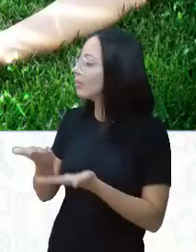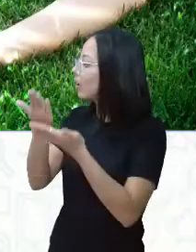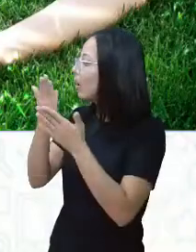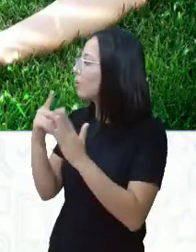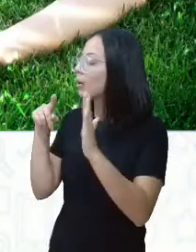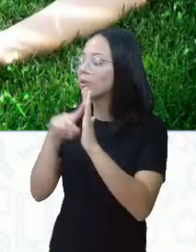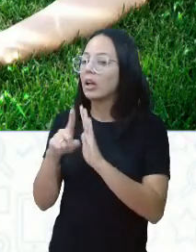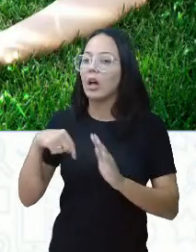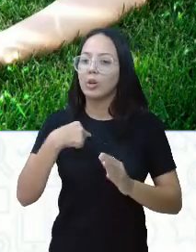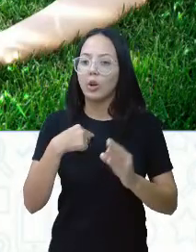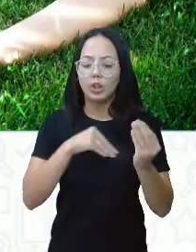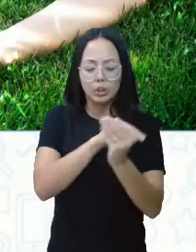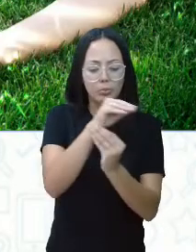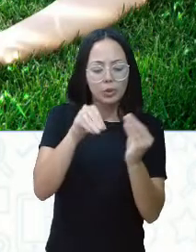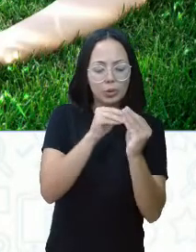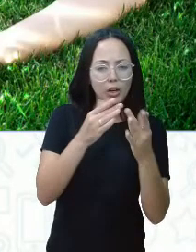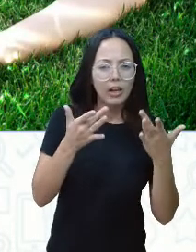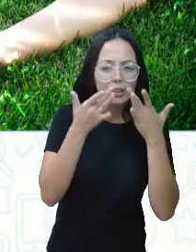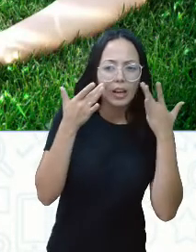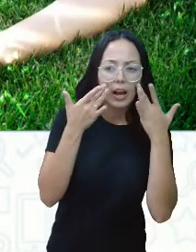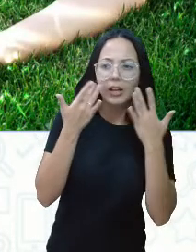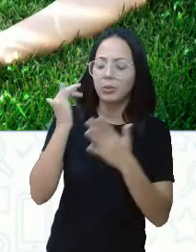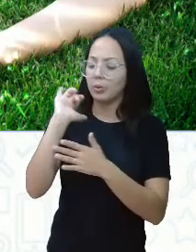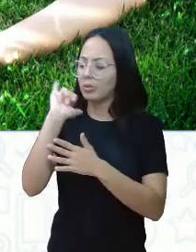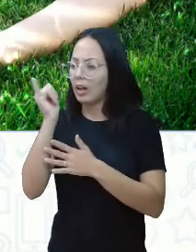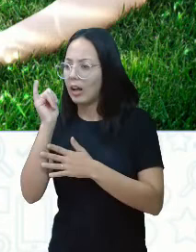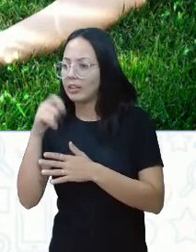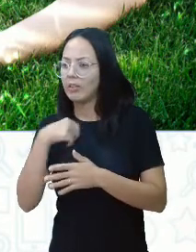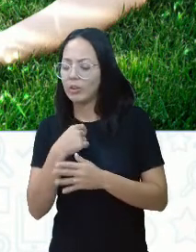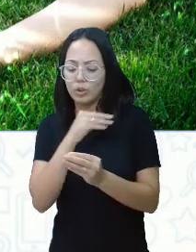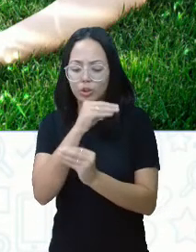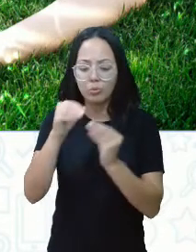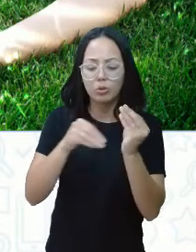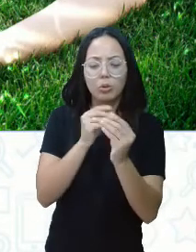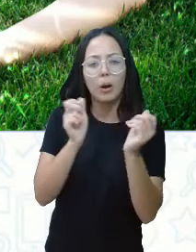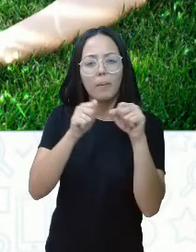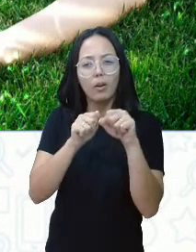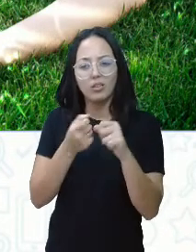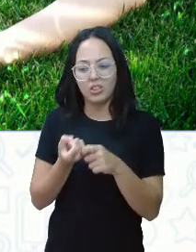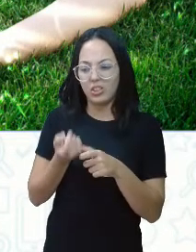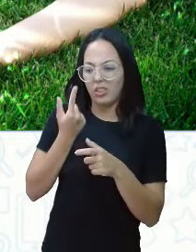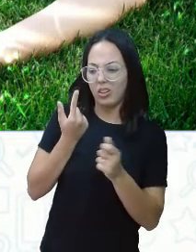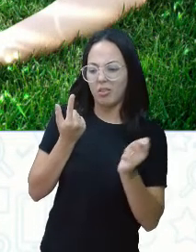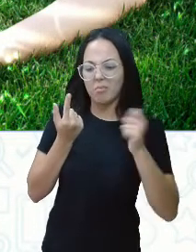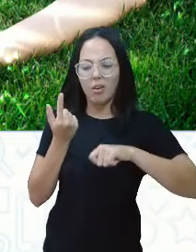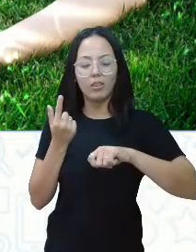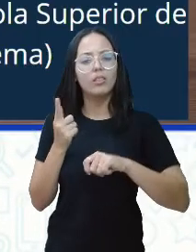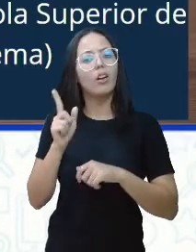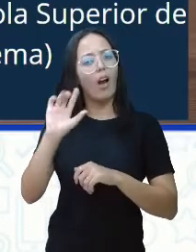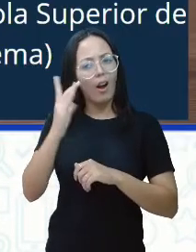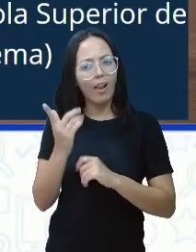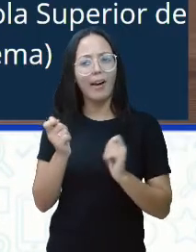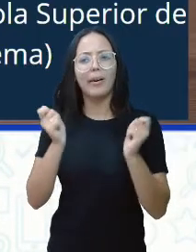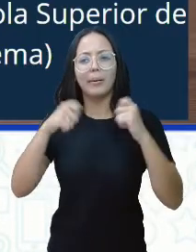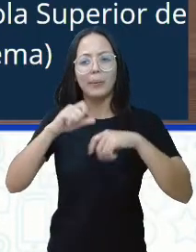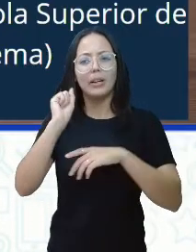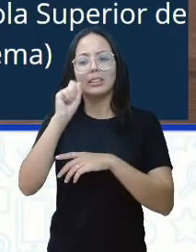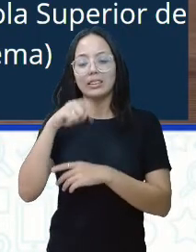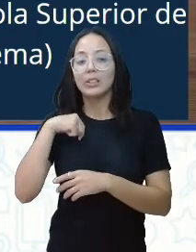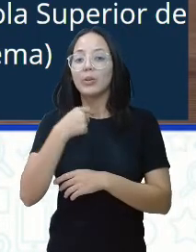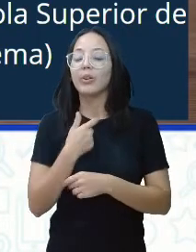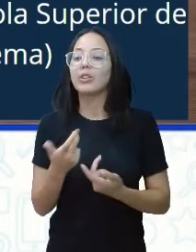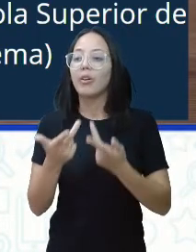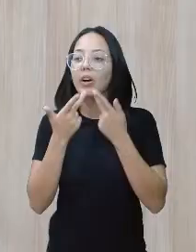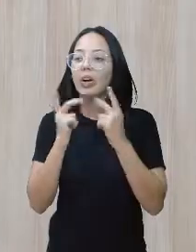deveríamos misturar teatro e narrativa? Será que isso é possível, Vivi? Ou será que fica esquisito? É claro que é possível, né, minha gente? A gente está falando